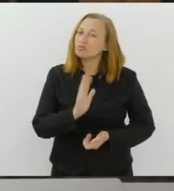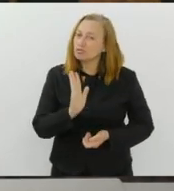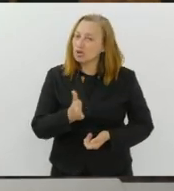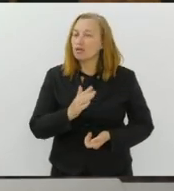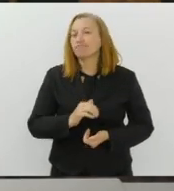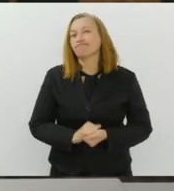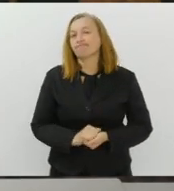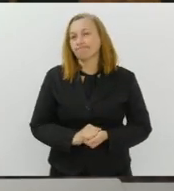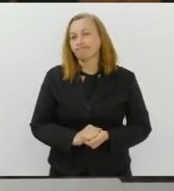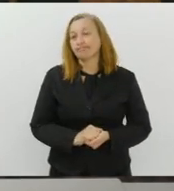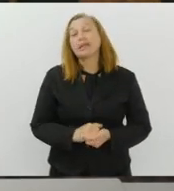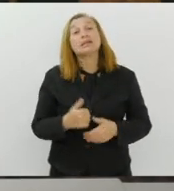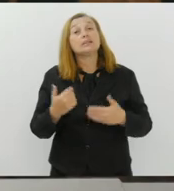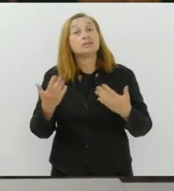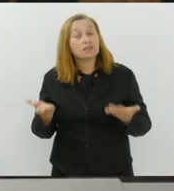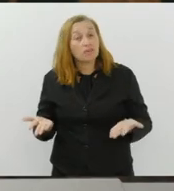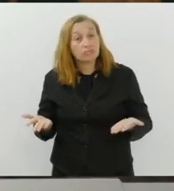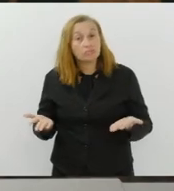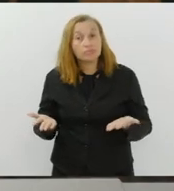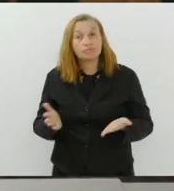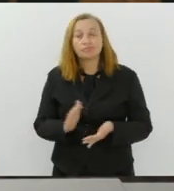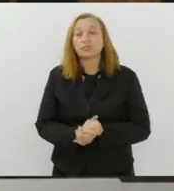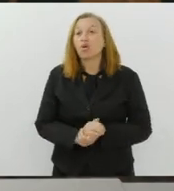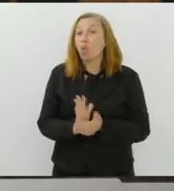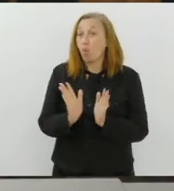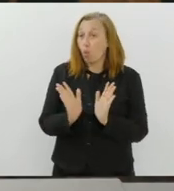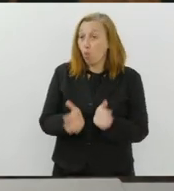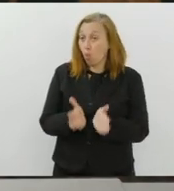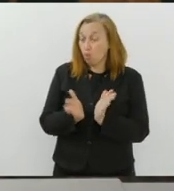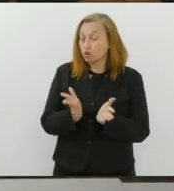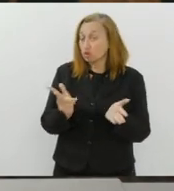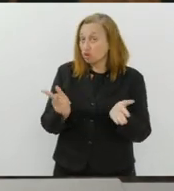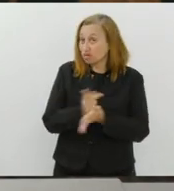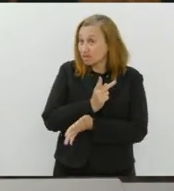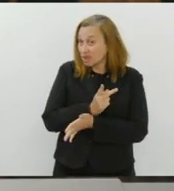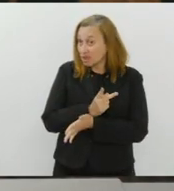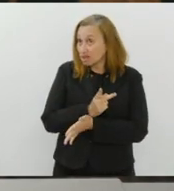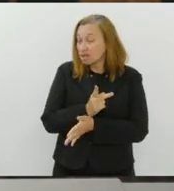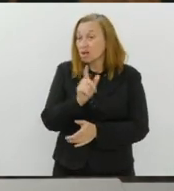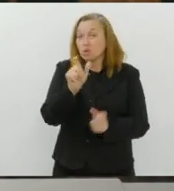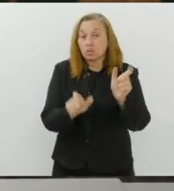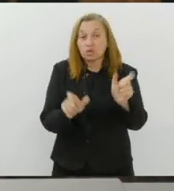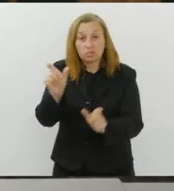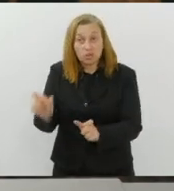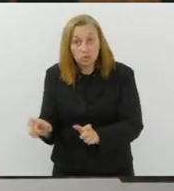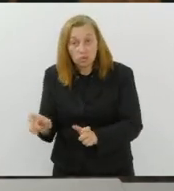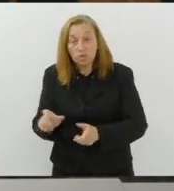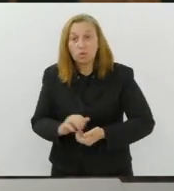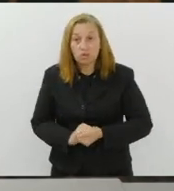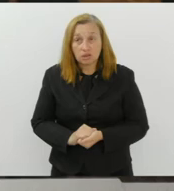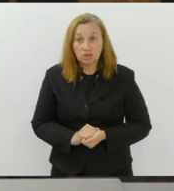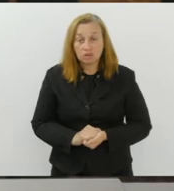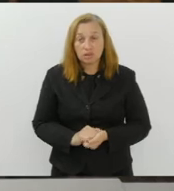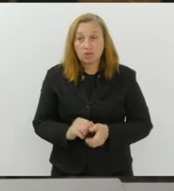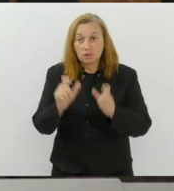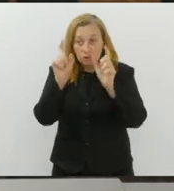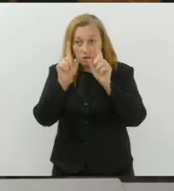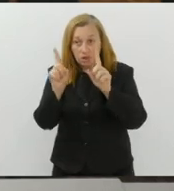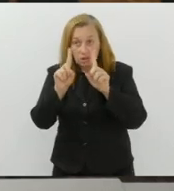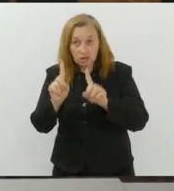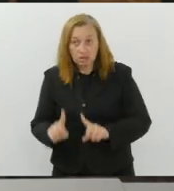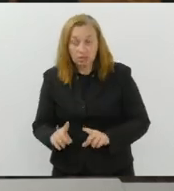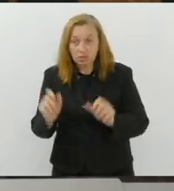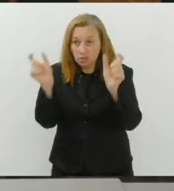considerado. Então, hoje, o que acontece com as pessoas com deficiência, com